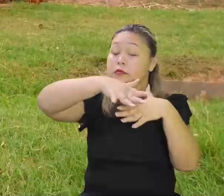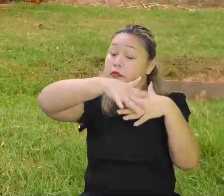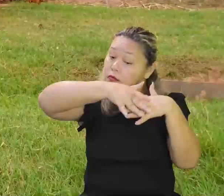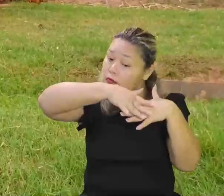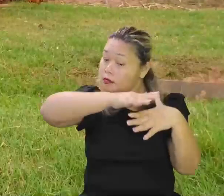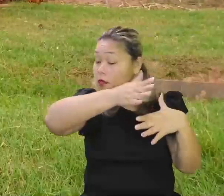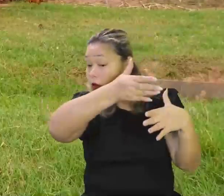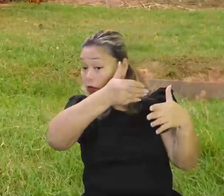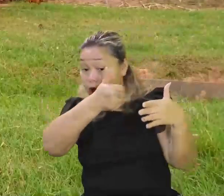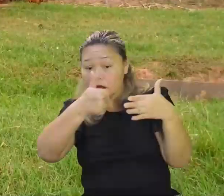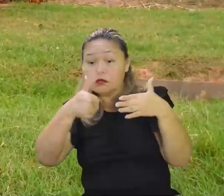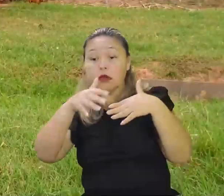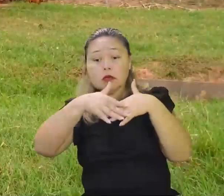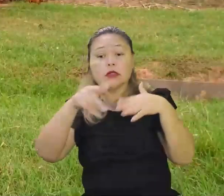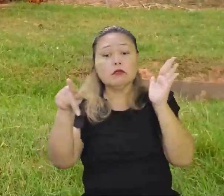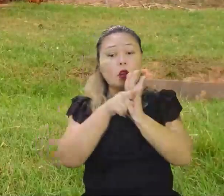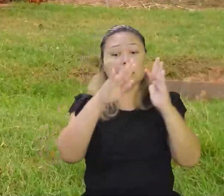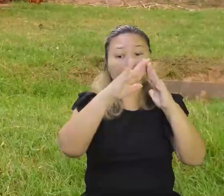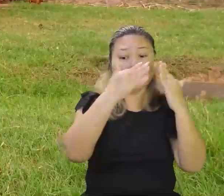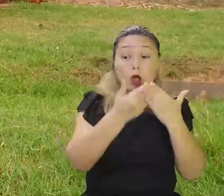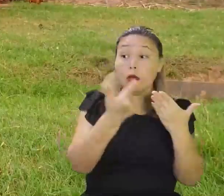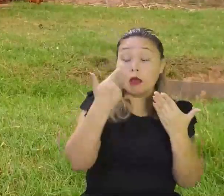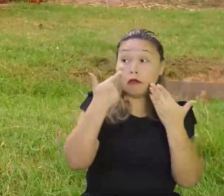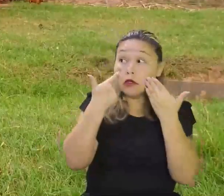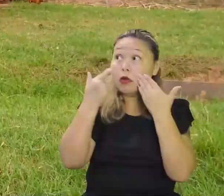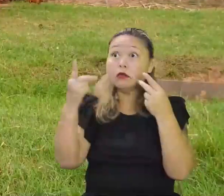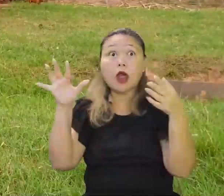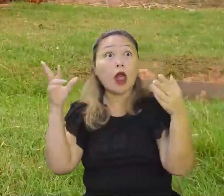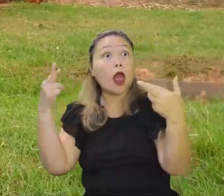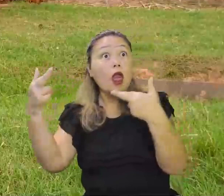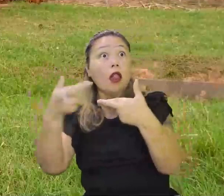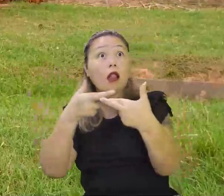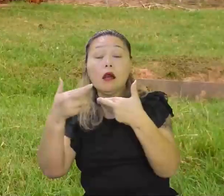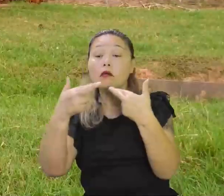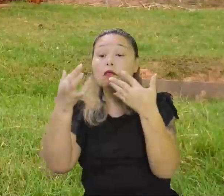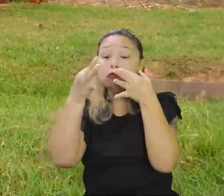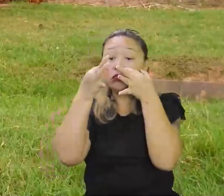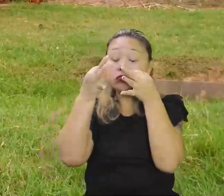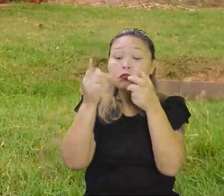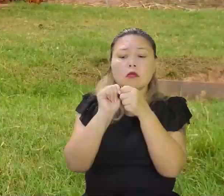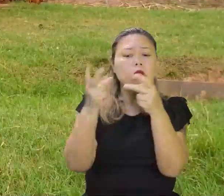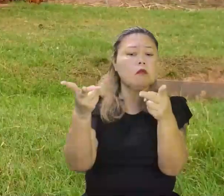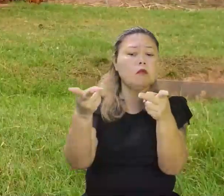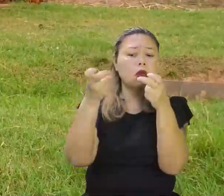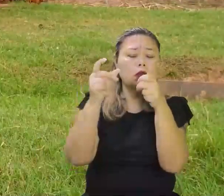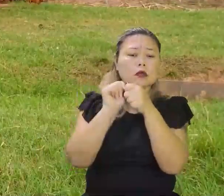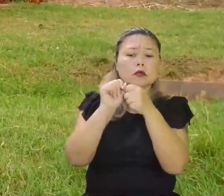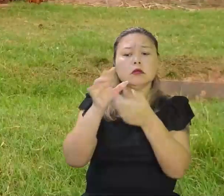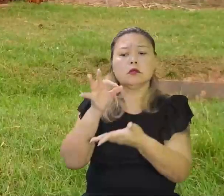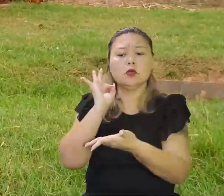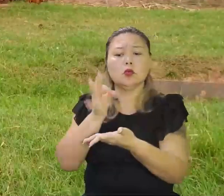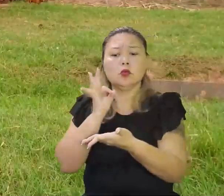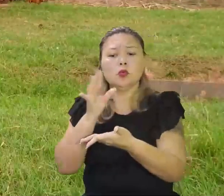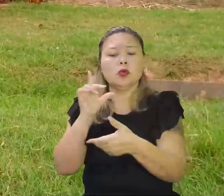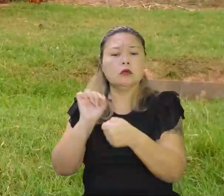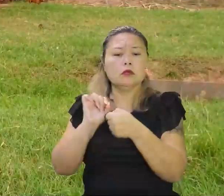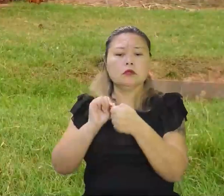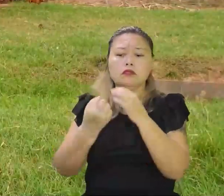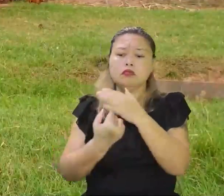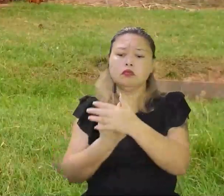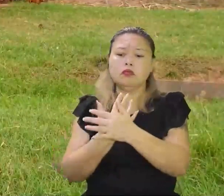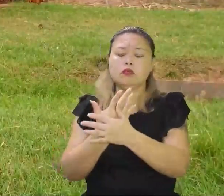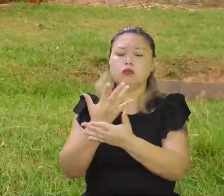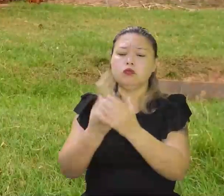nossa realidade, para que vocês possam perceber que naquilo que você fez lá, o café, produziu o café, aí